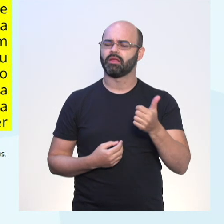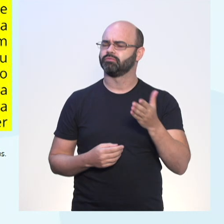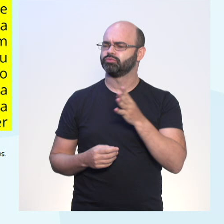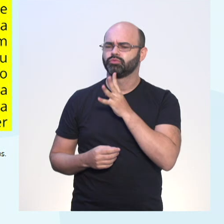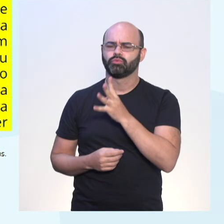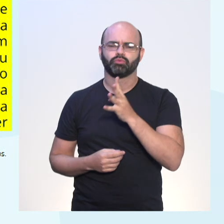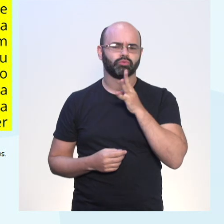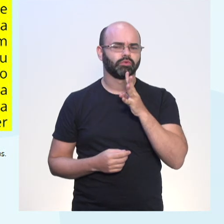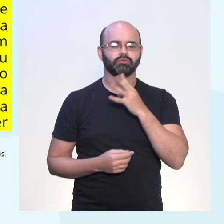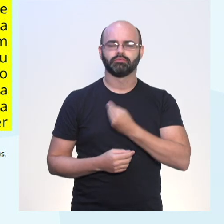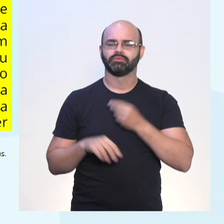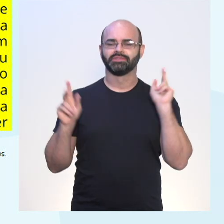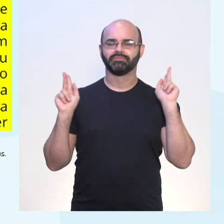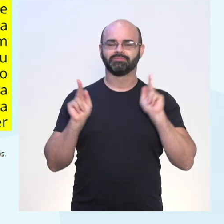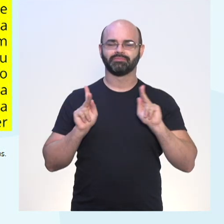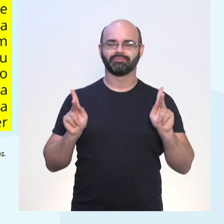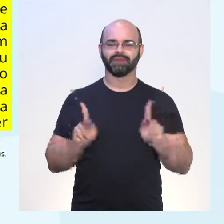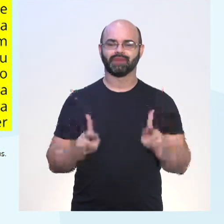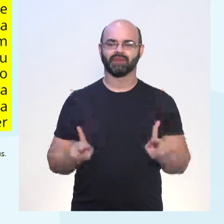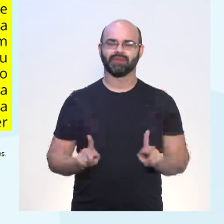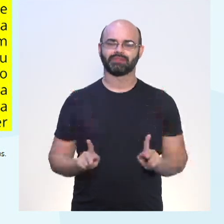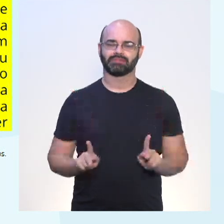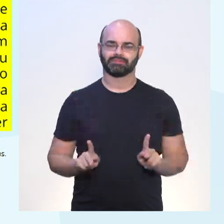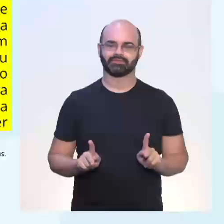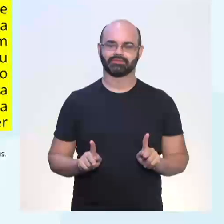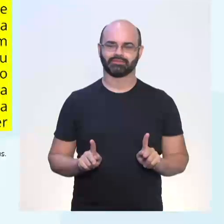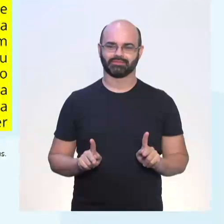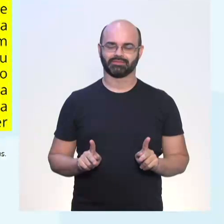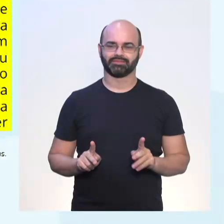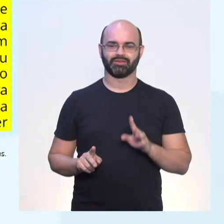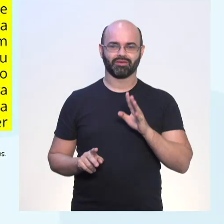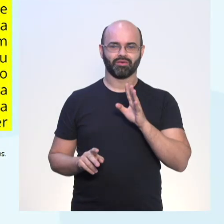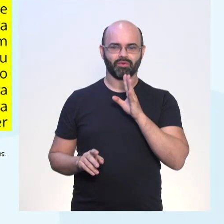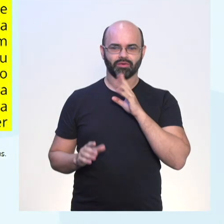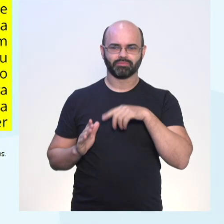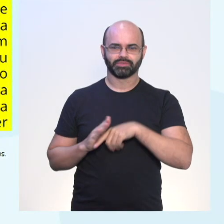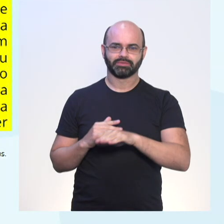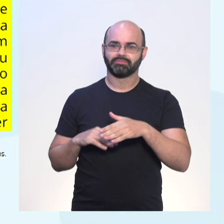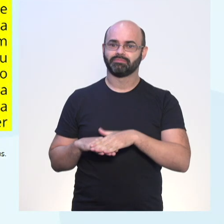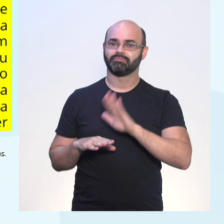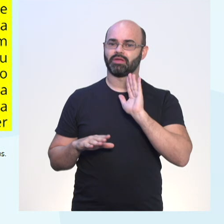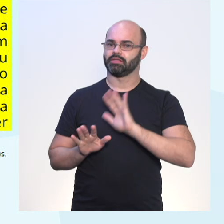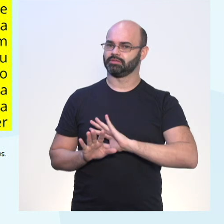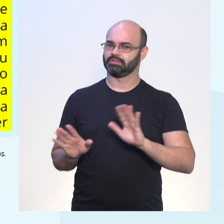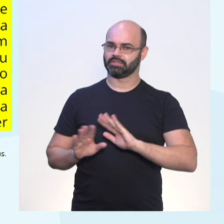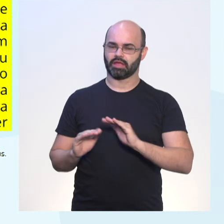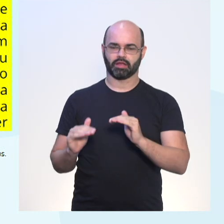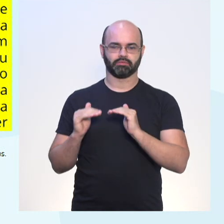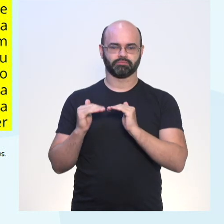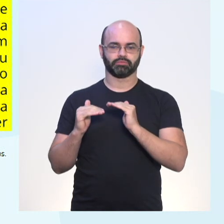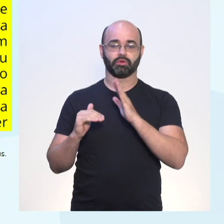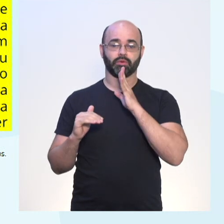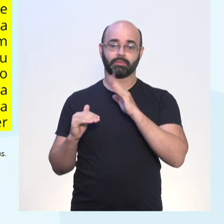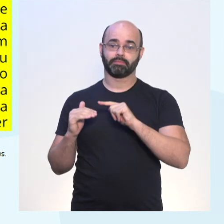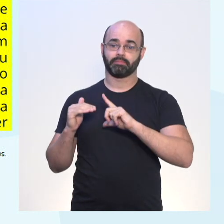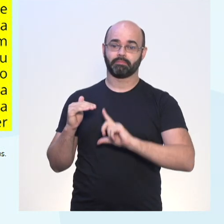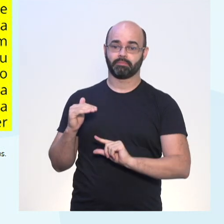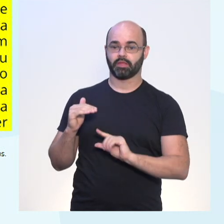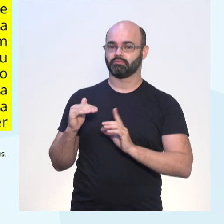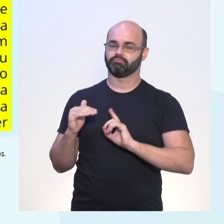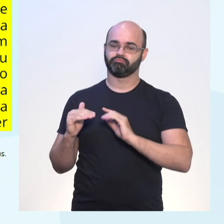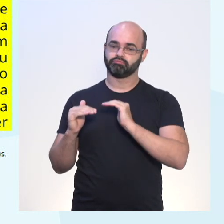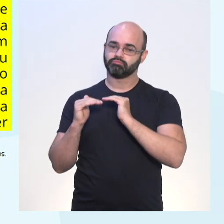e viver em paz. Nenhum conhecimento a mais, nenhum conhecimento a menos. Tudo que